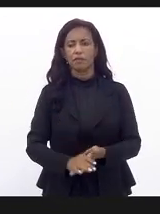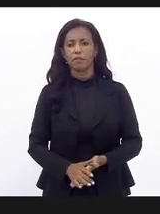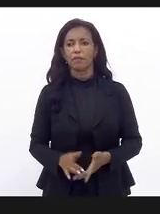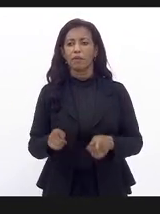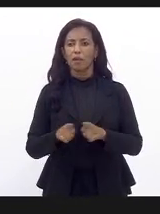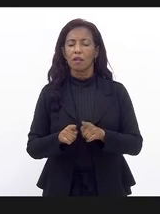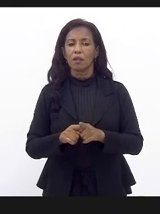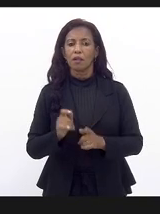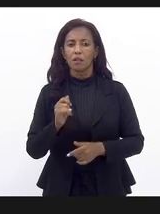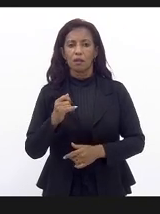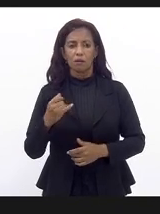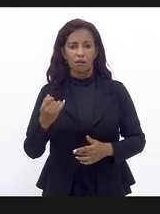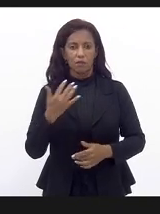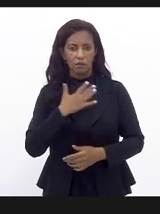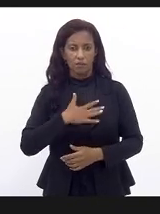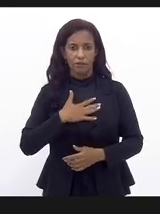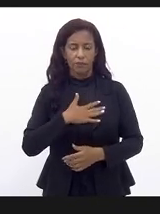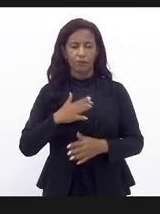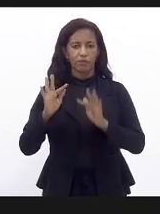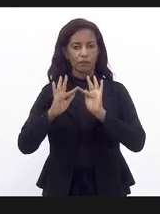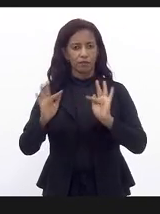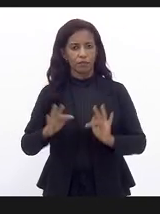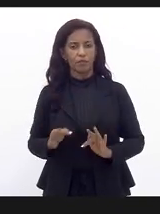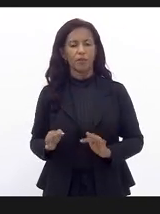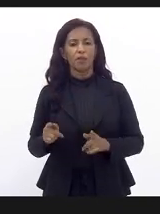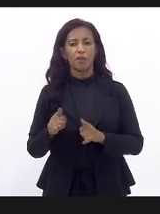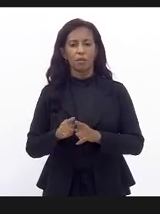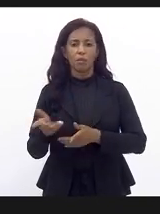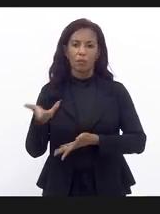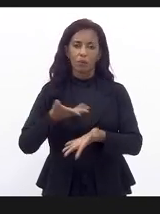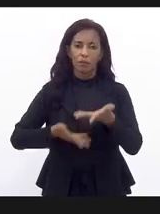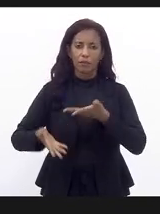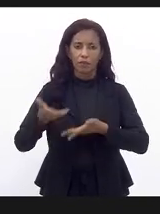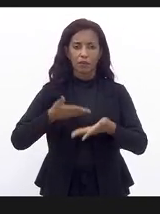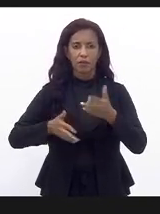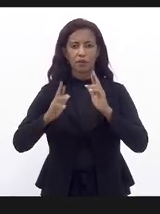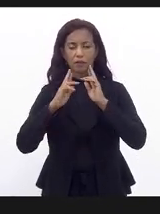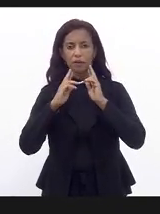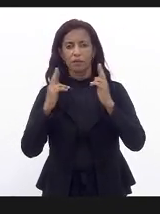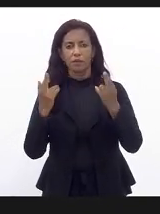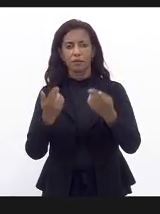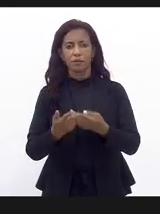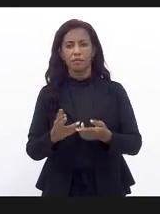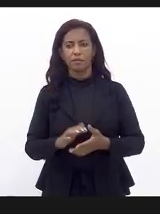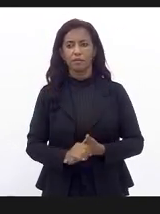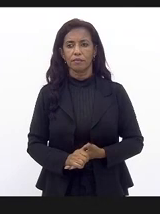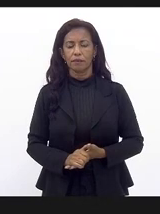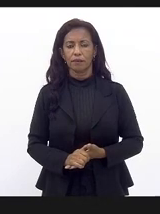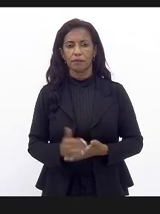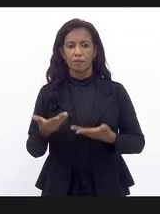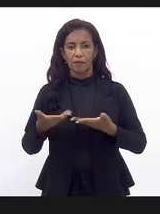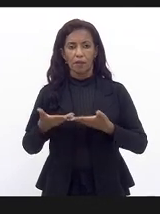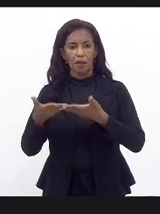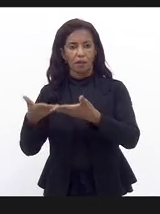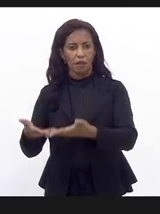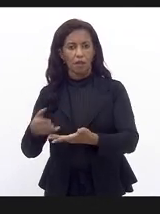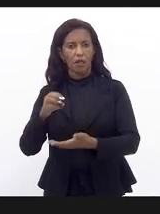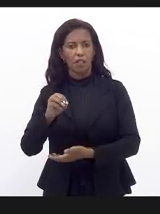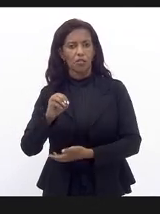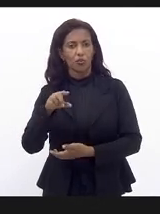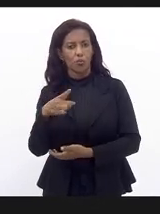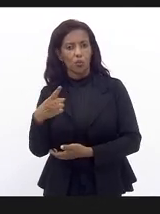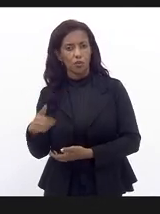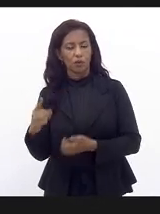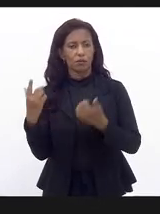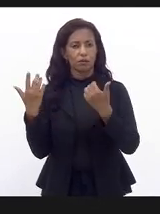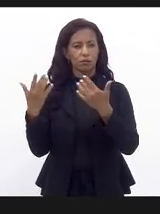também fiquei muito feliz por dividir, né, nessa mesma sessão a entrega de moção de